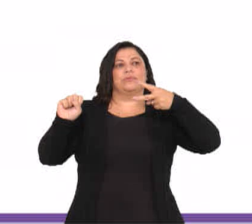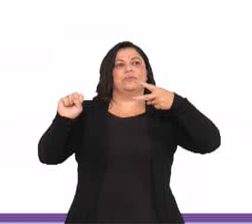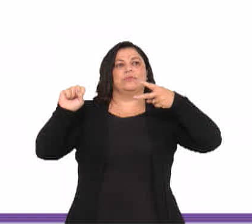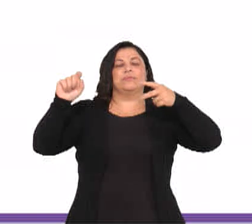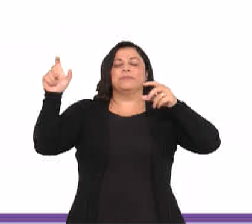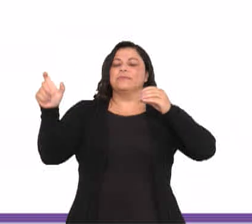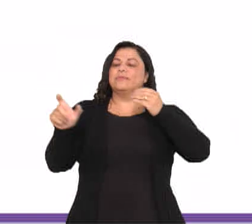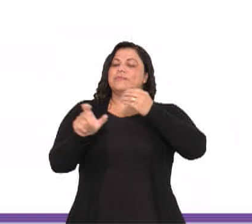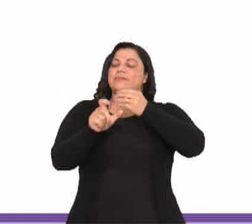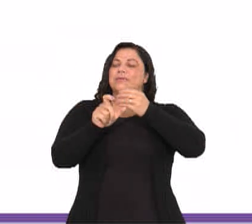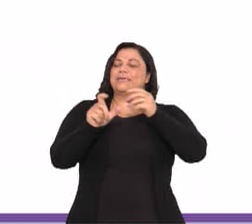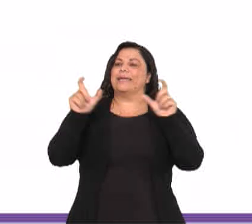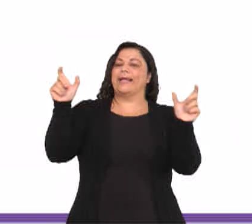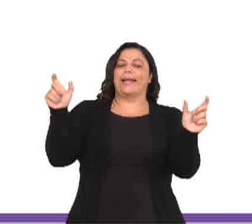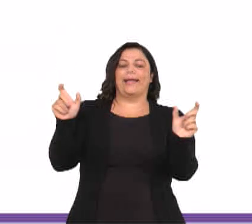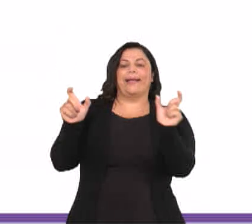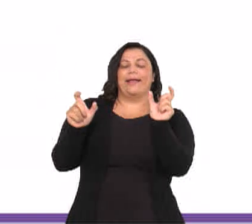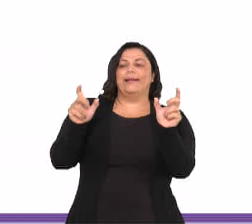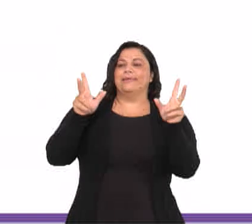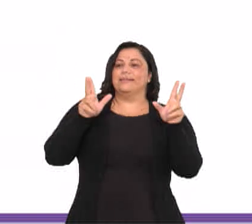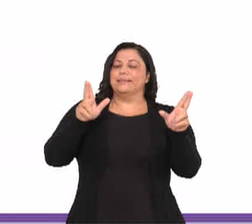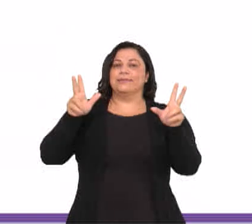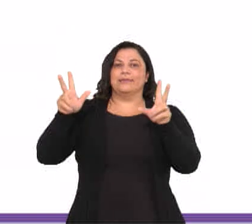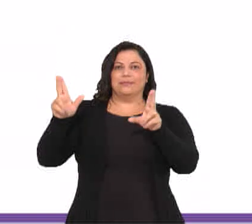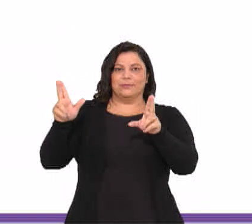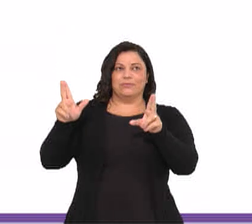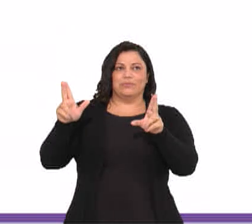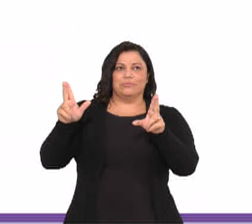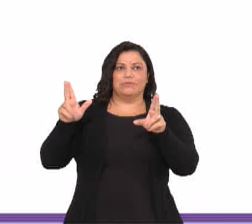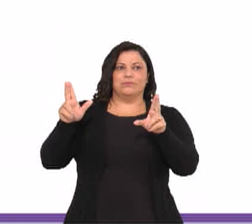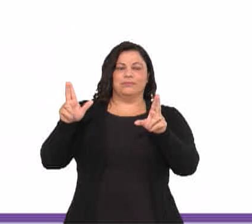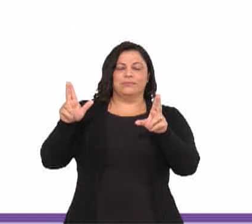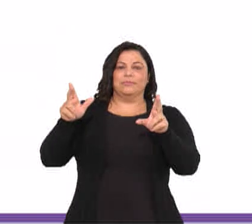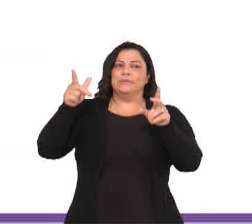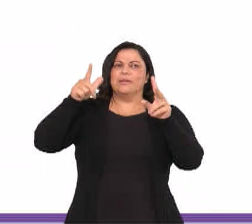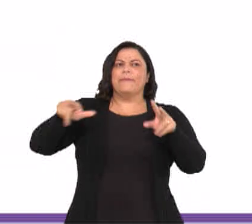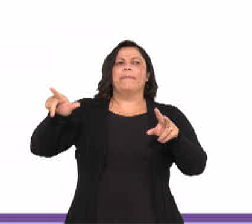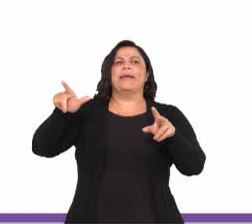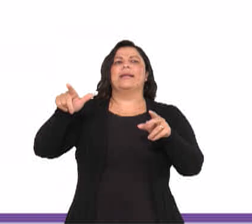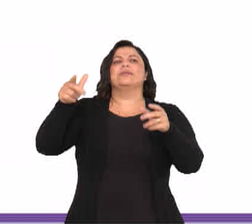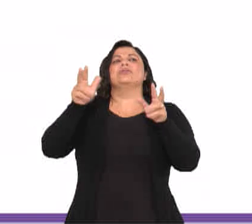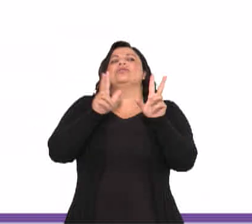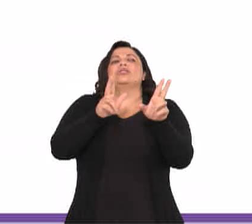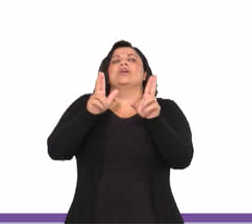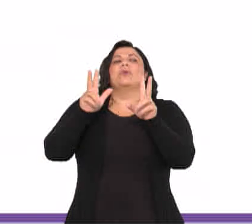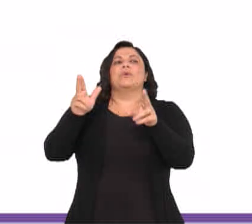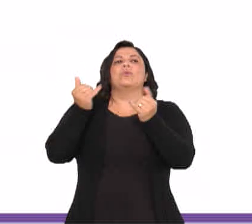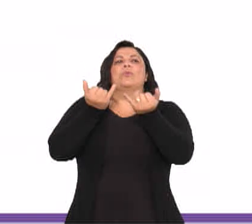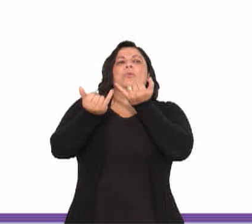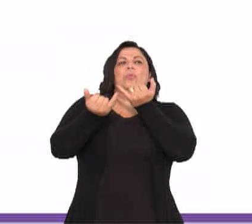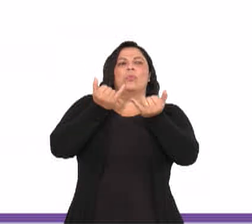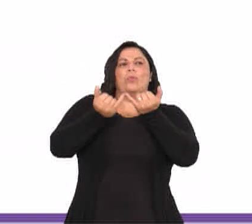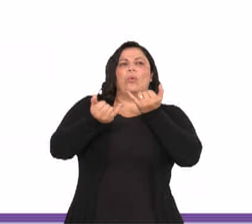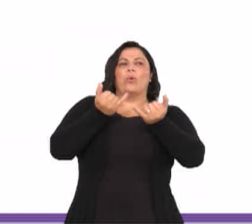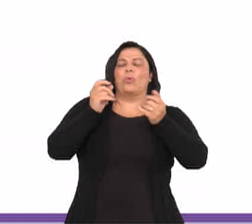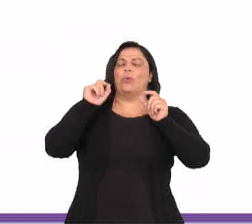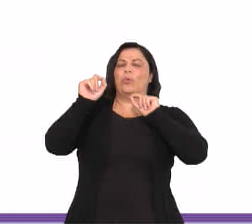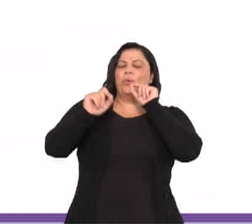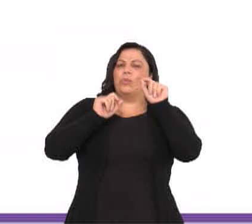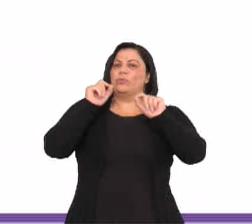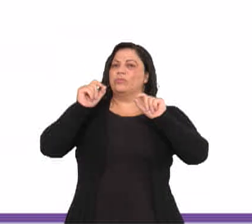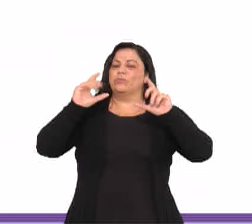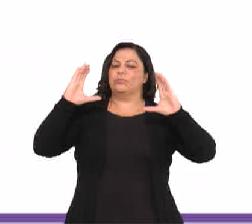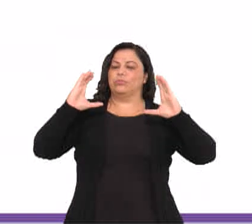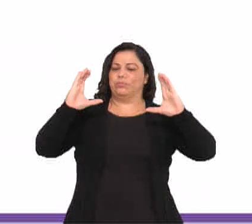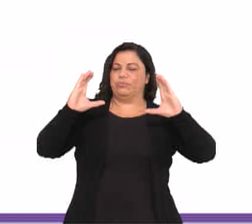iguais, repelem-se de acordo com a lei de Coulomb. A força de repulsão elétrica permanecerá